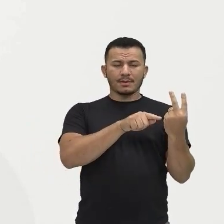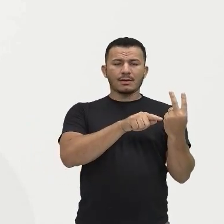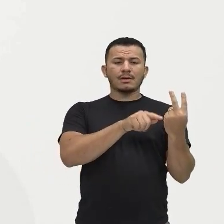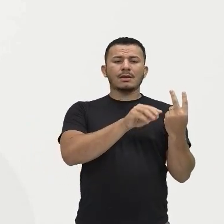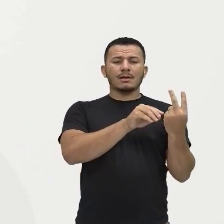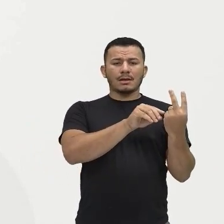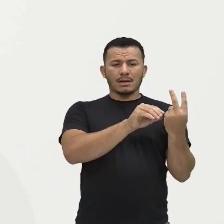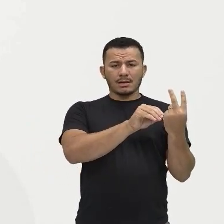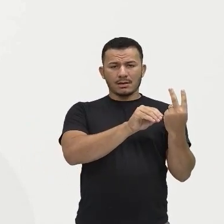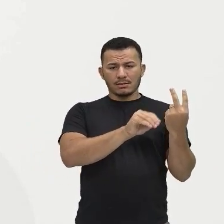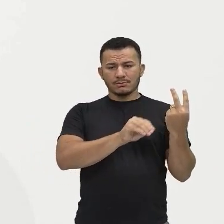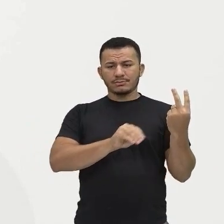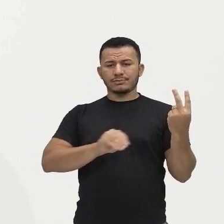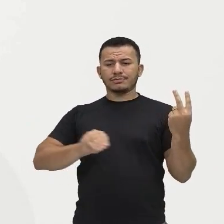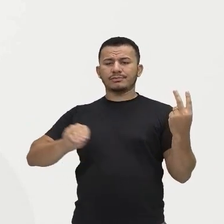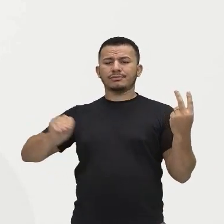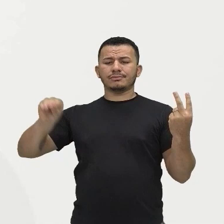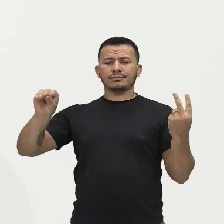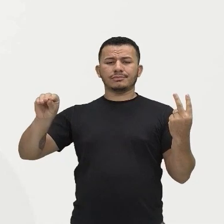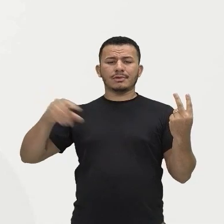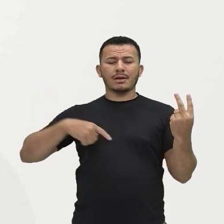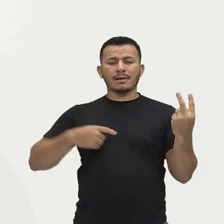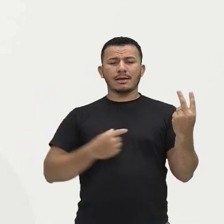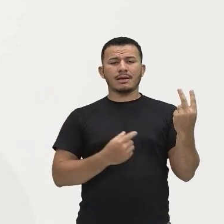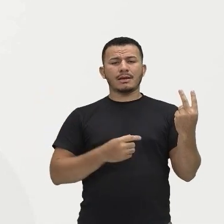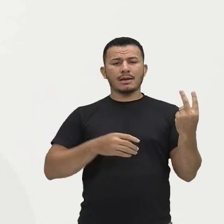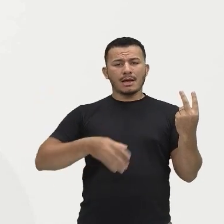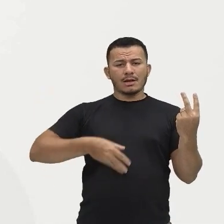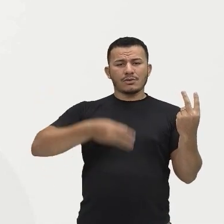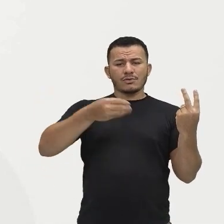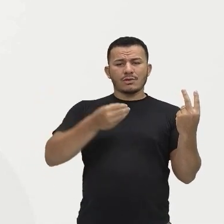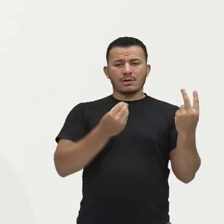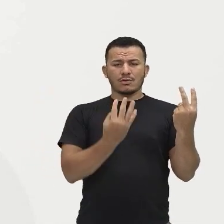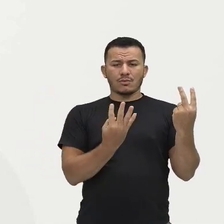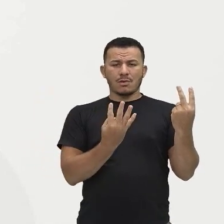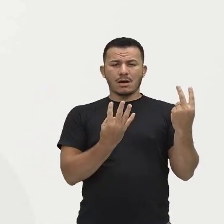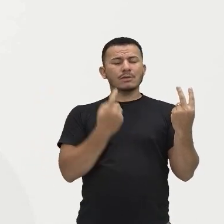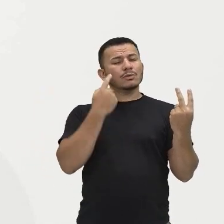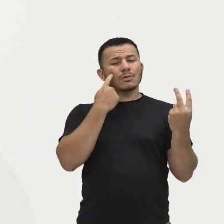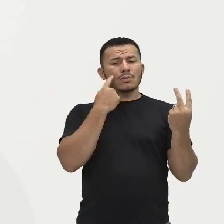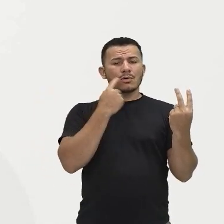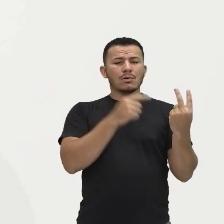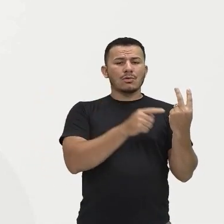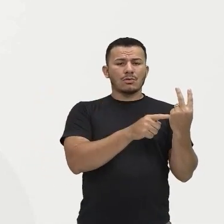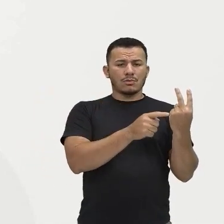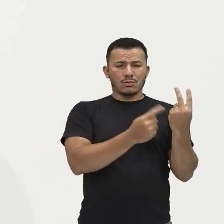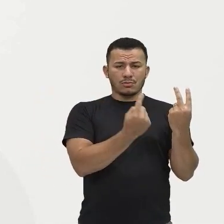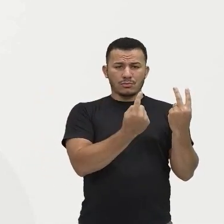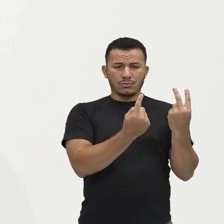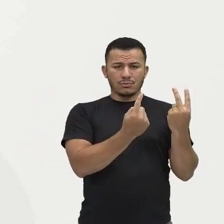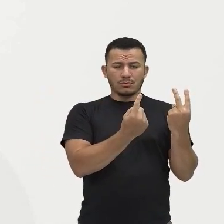E estou adicionando 4. Então, olha lá o percurso. 1,